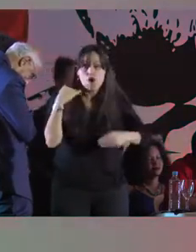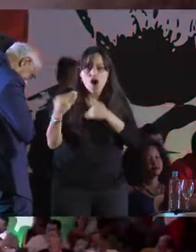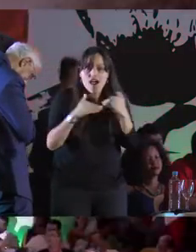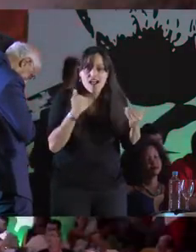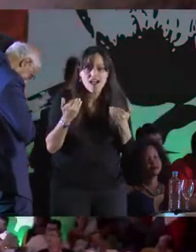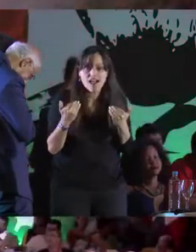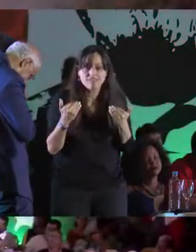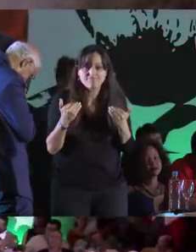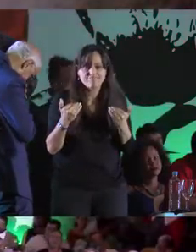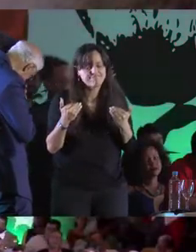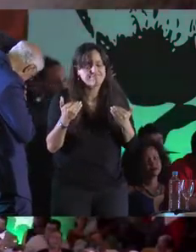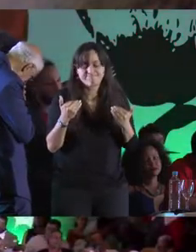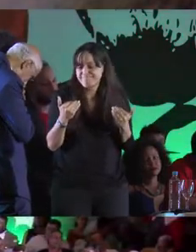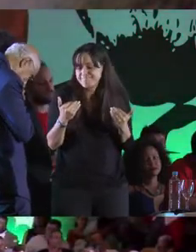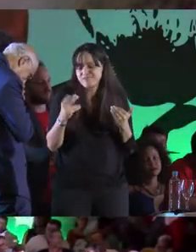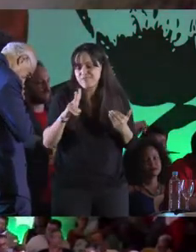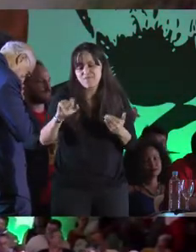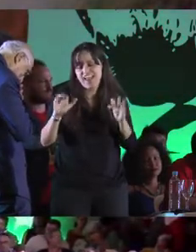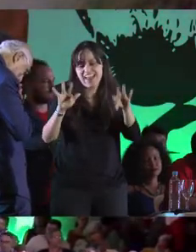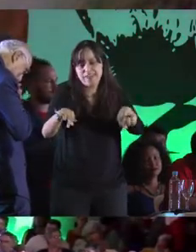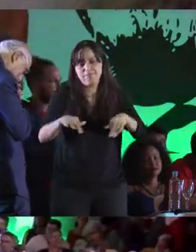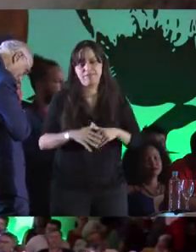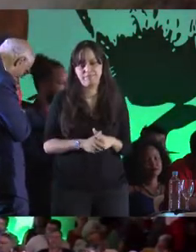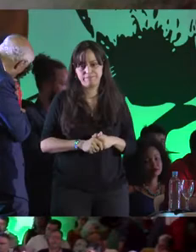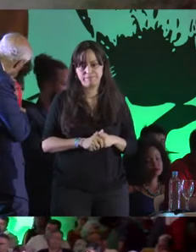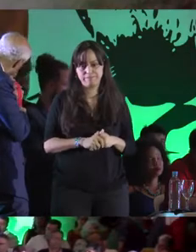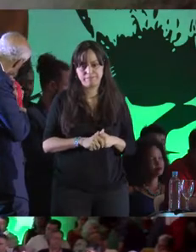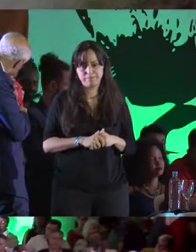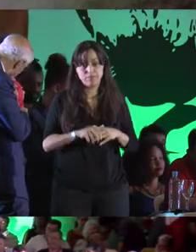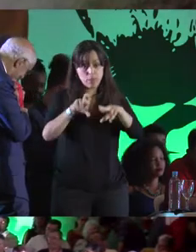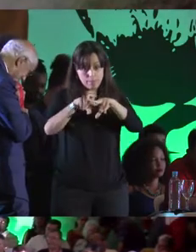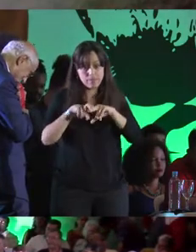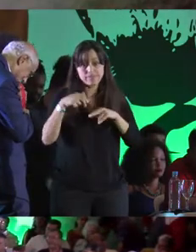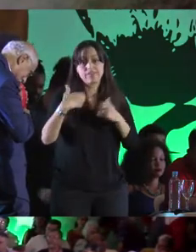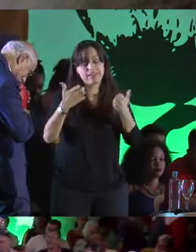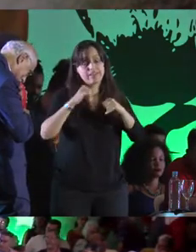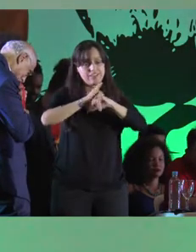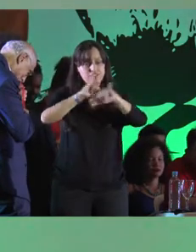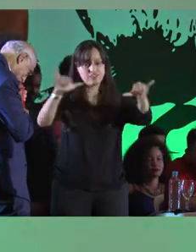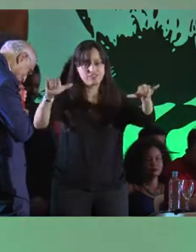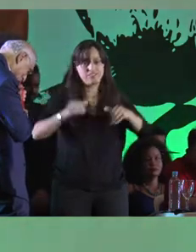vocês. Portanto, eu queria dizer,